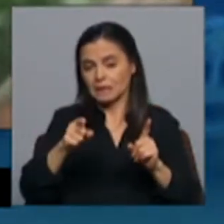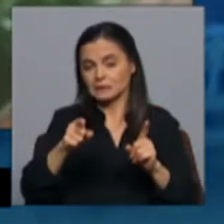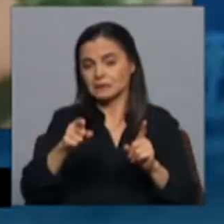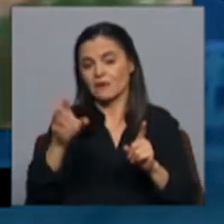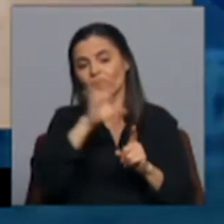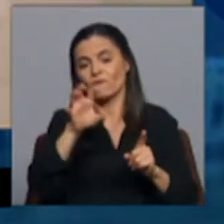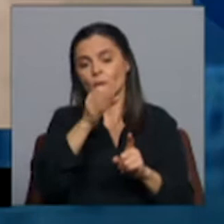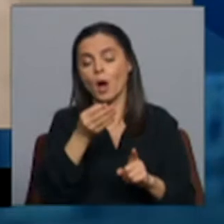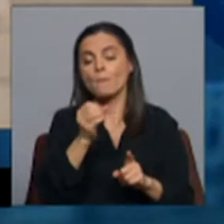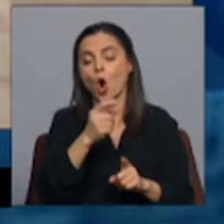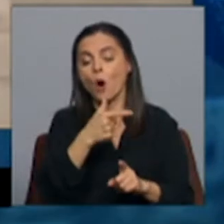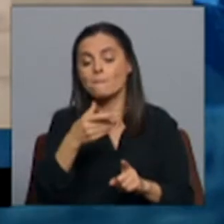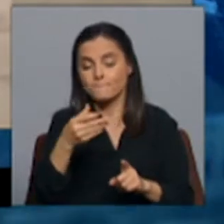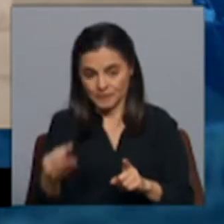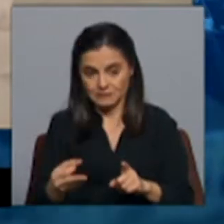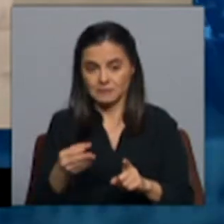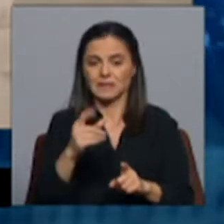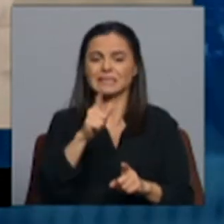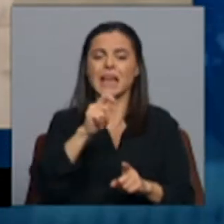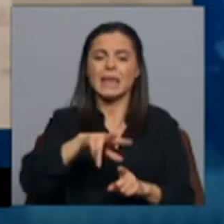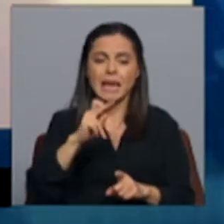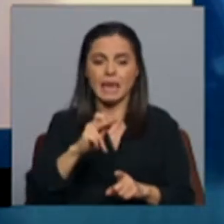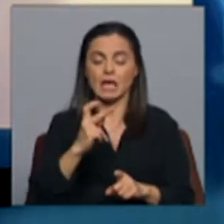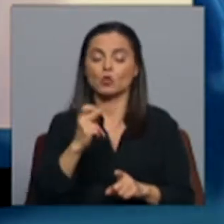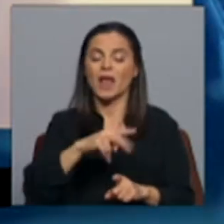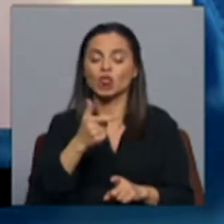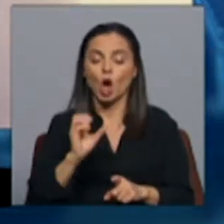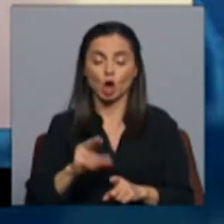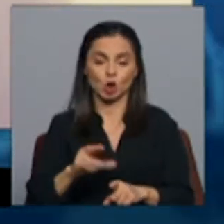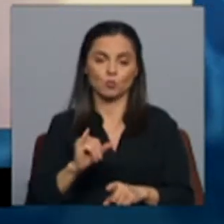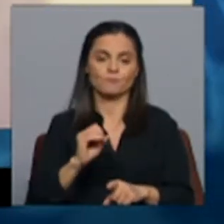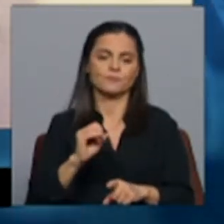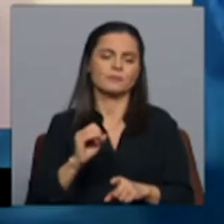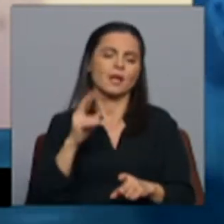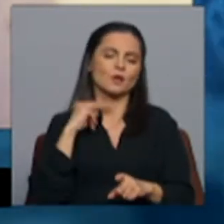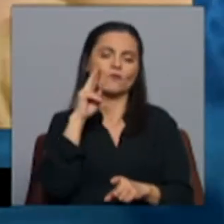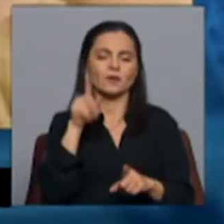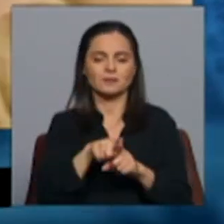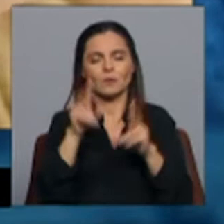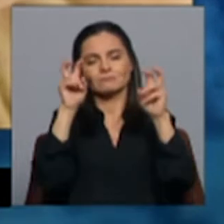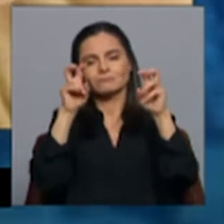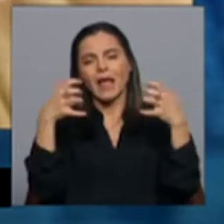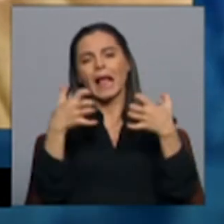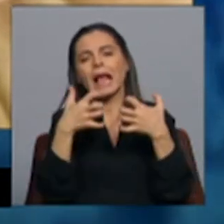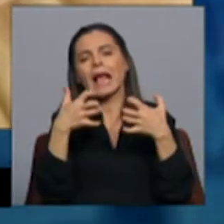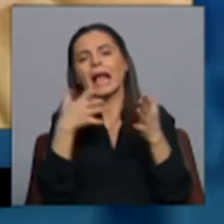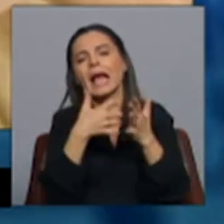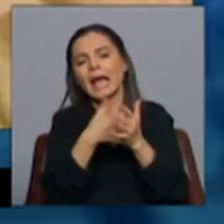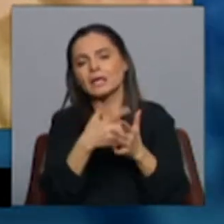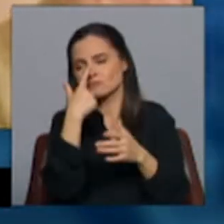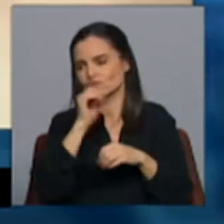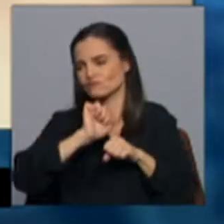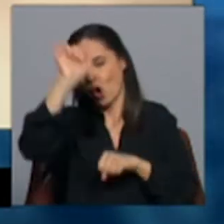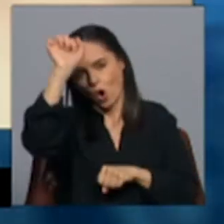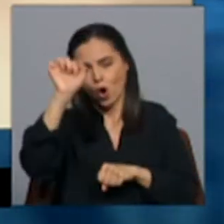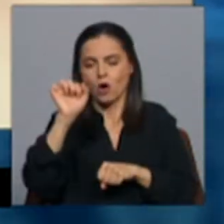do António Variações, sempre foi muito importante para mim. Sabes que eu vejo-os como guerreiros musicais, super-heróis, não só pela forma